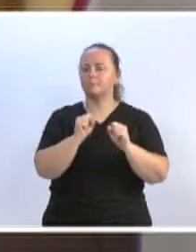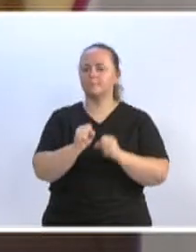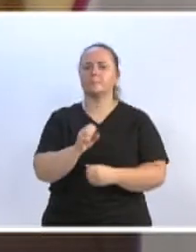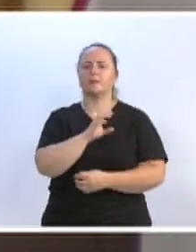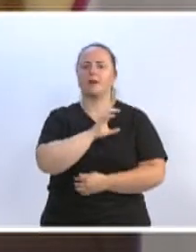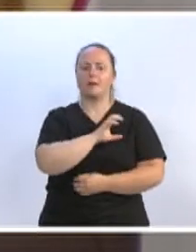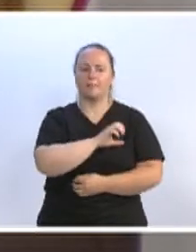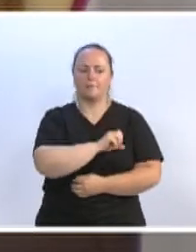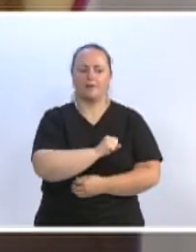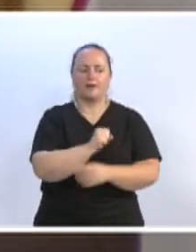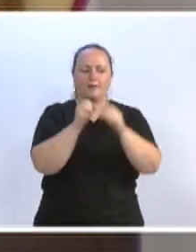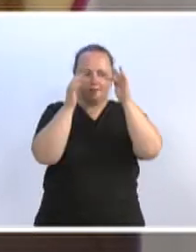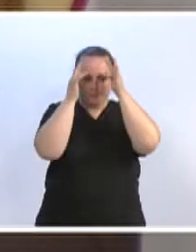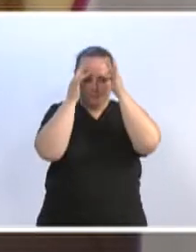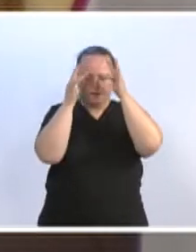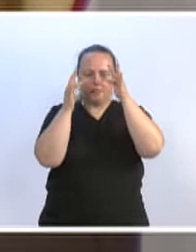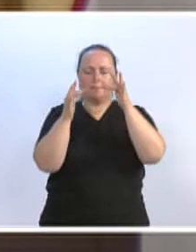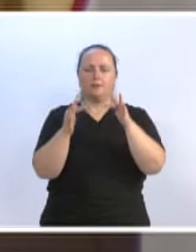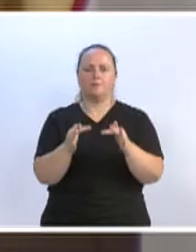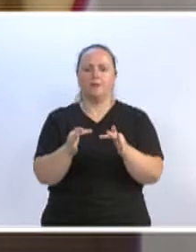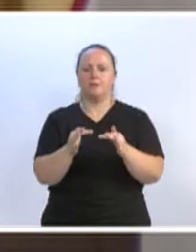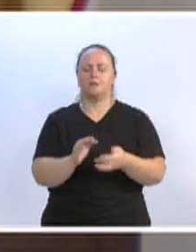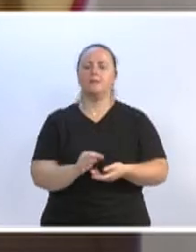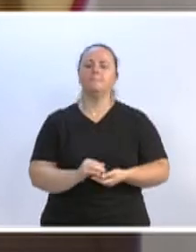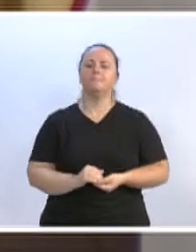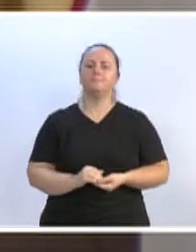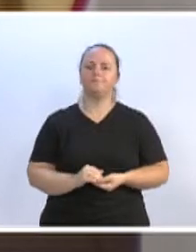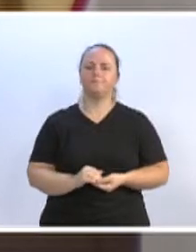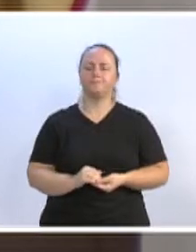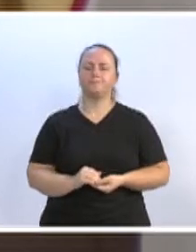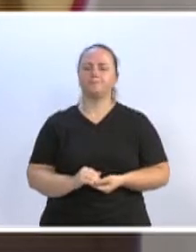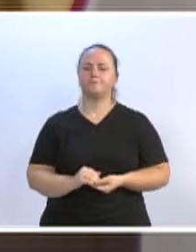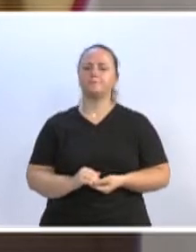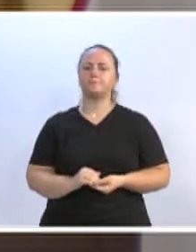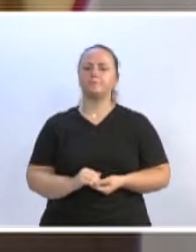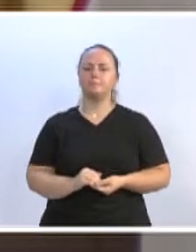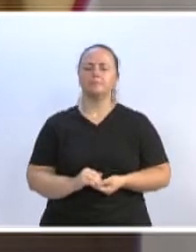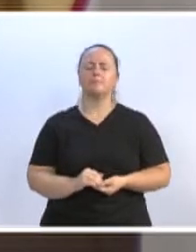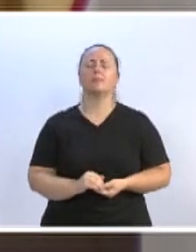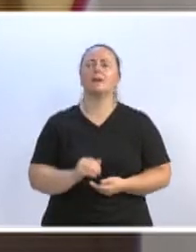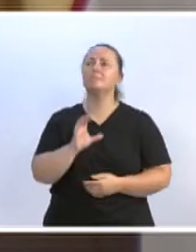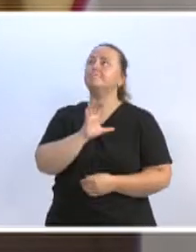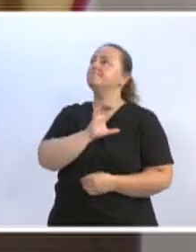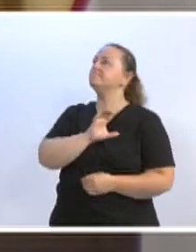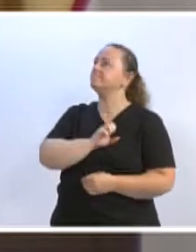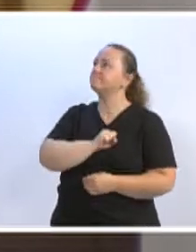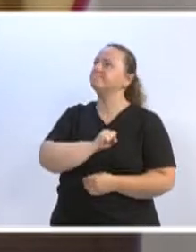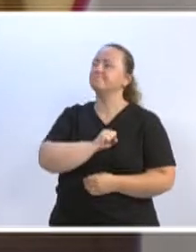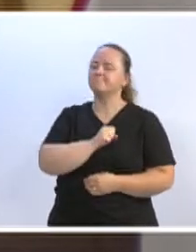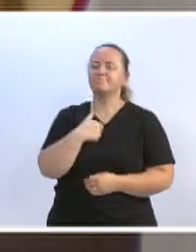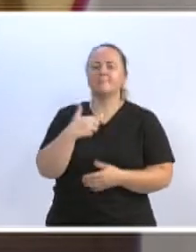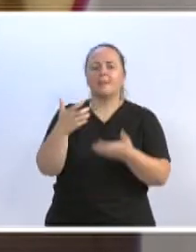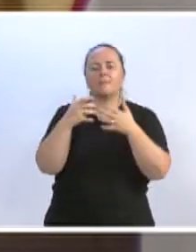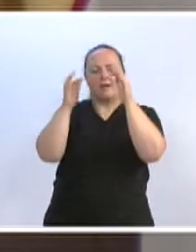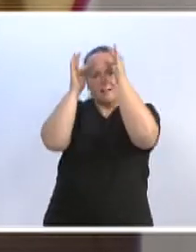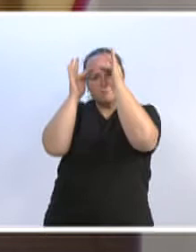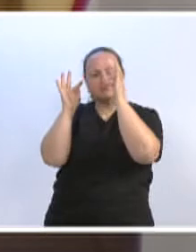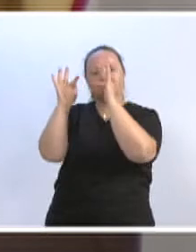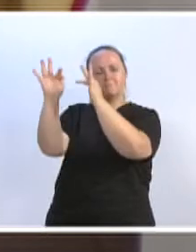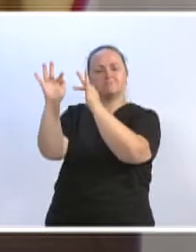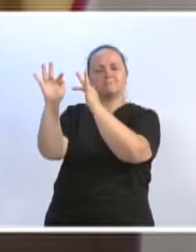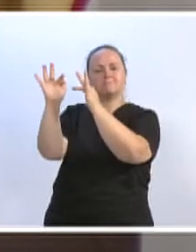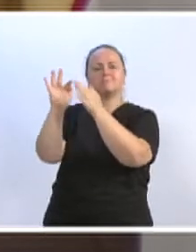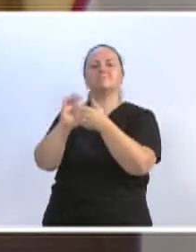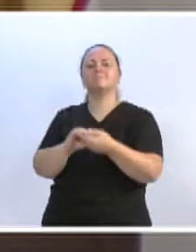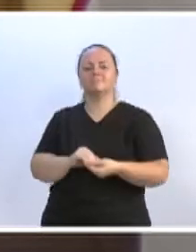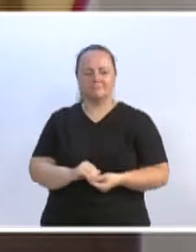da fidelidade. Aquele que eu amo, eu quero ser fiel a ele. Deus tem todo um